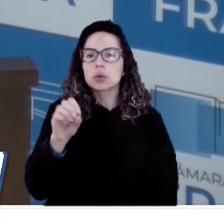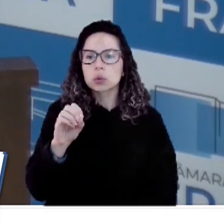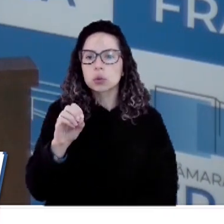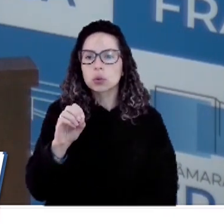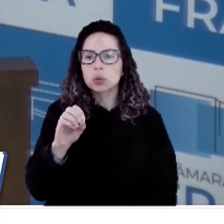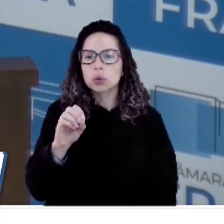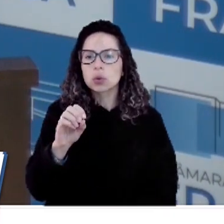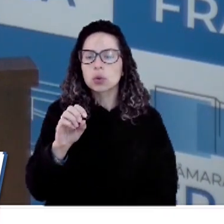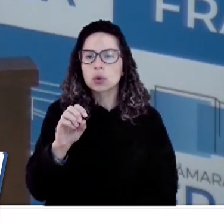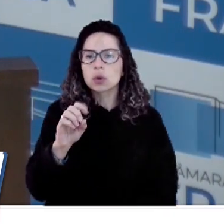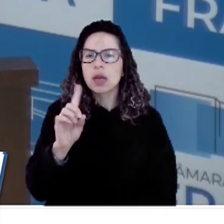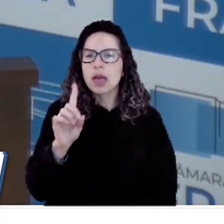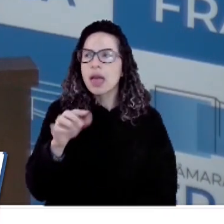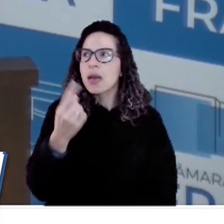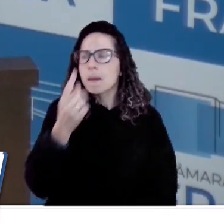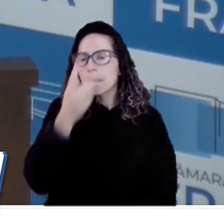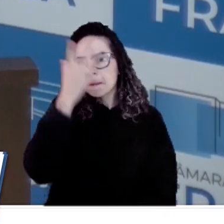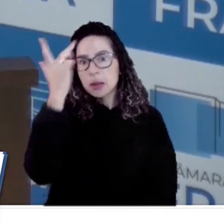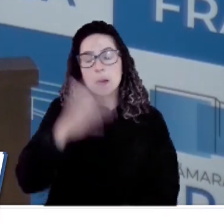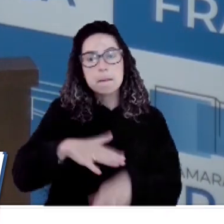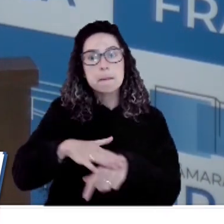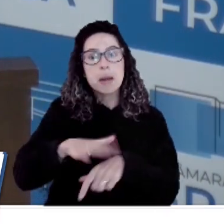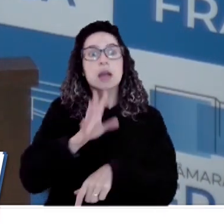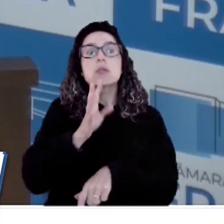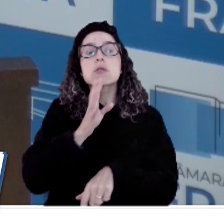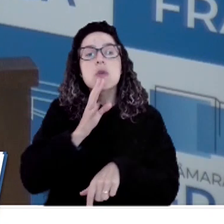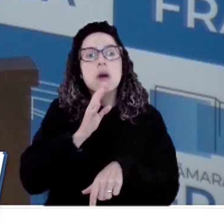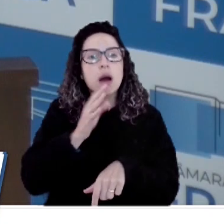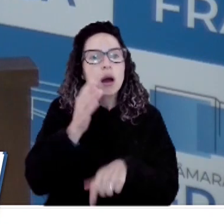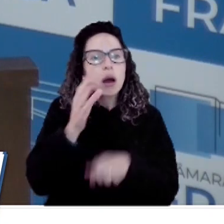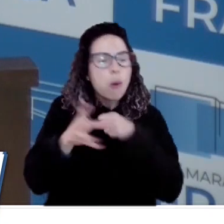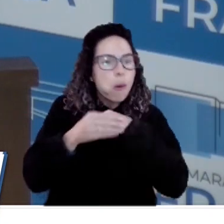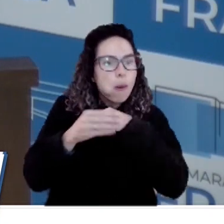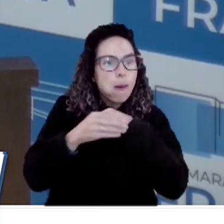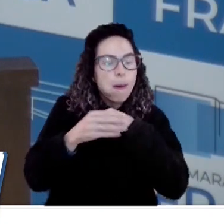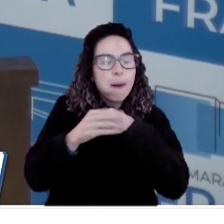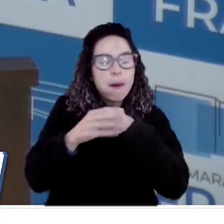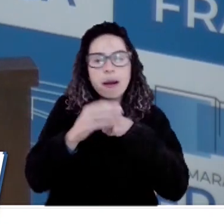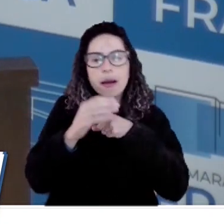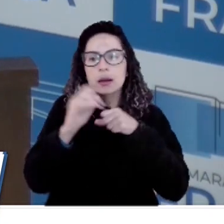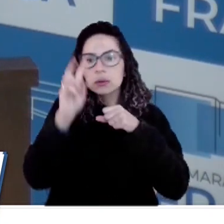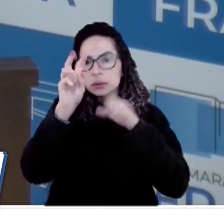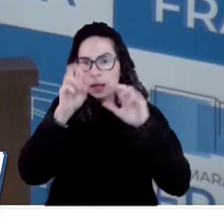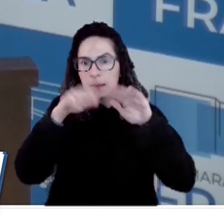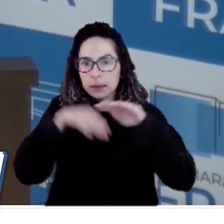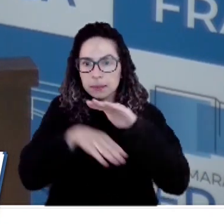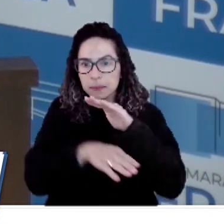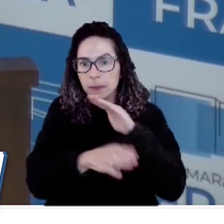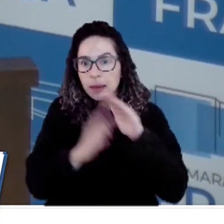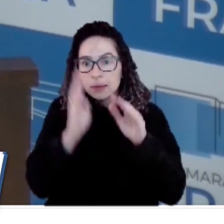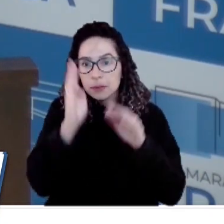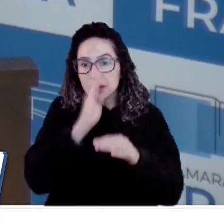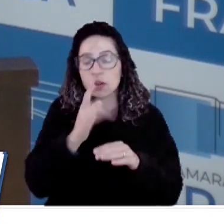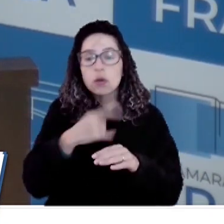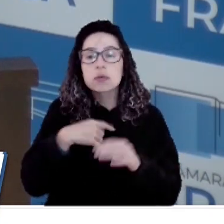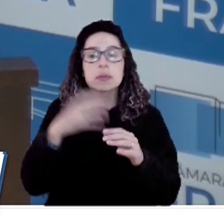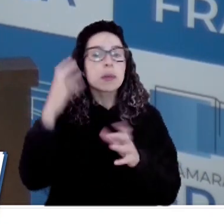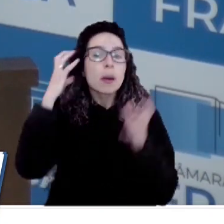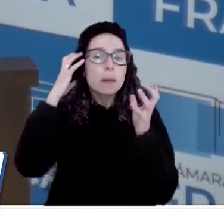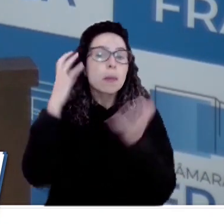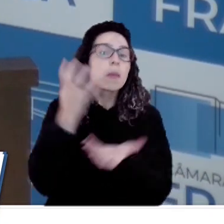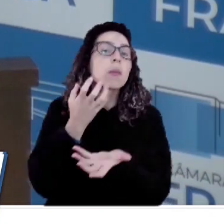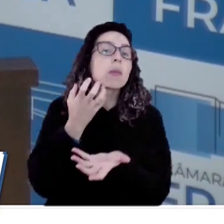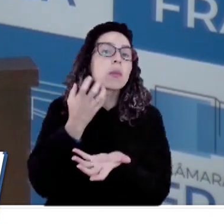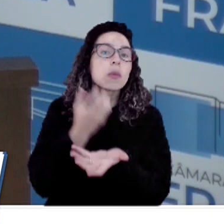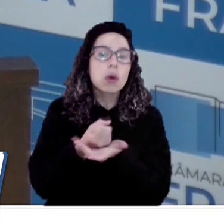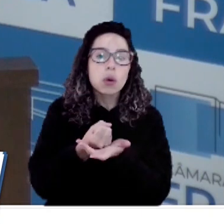uma das pessoas que mais entende de saneamento básico do Brasil. E nós fizemos um podcast que, até agora, de